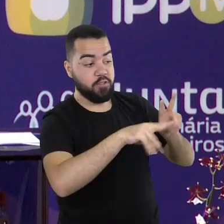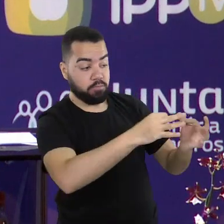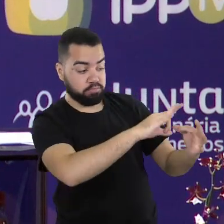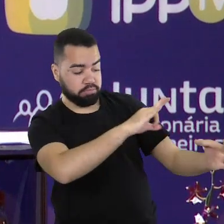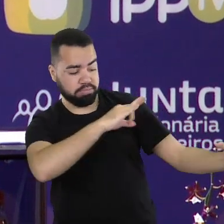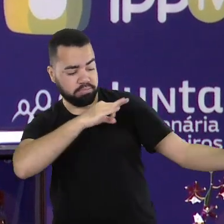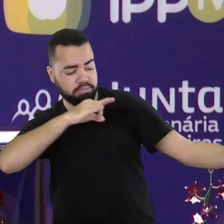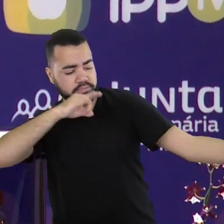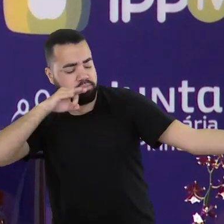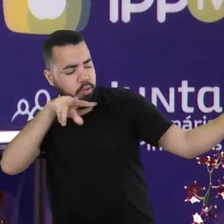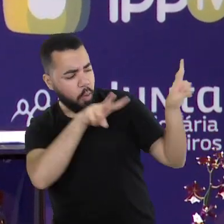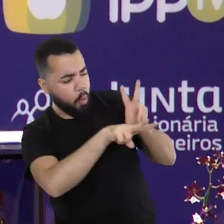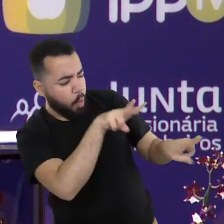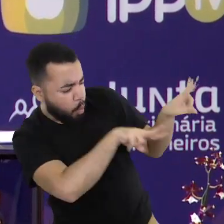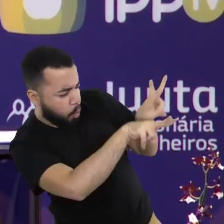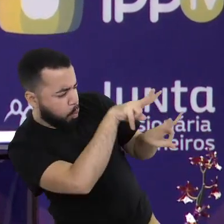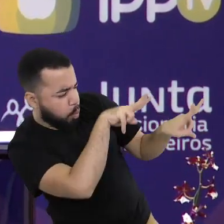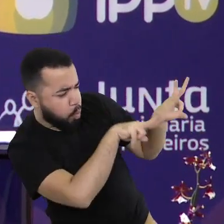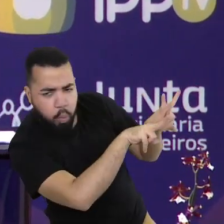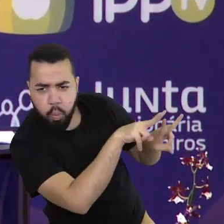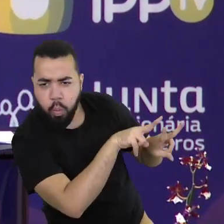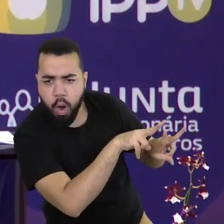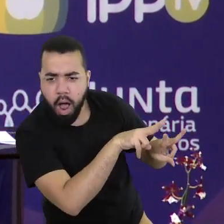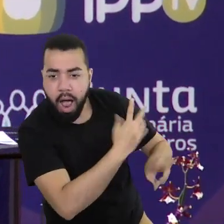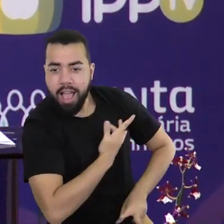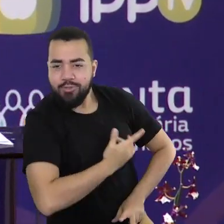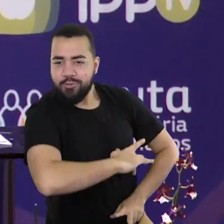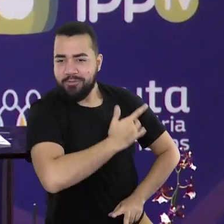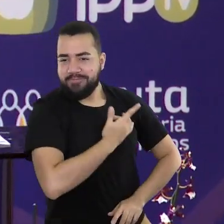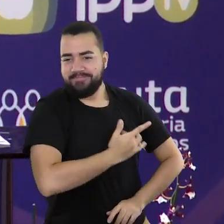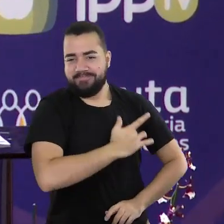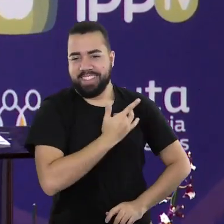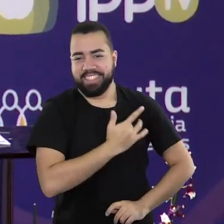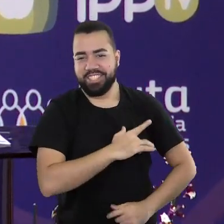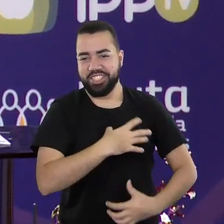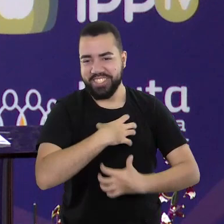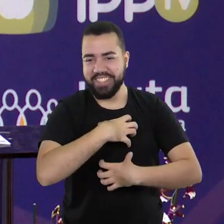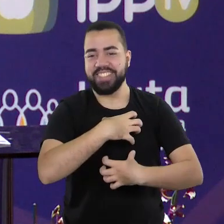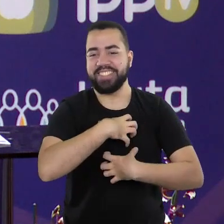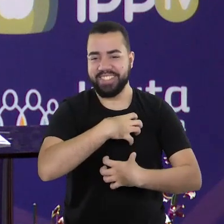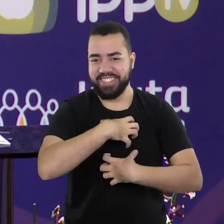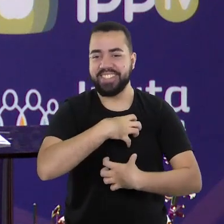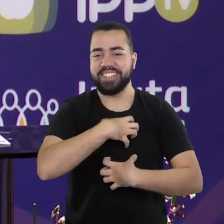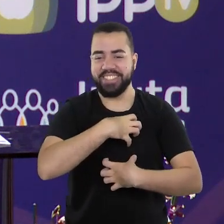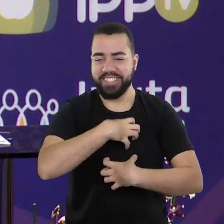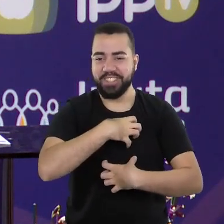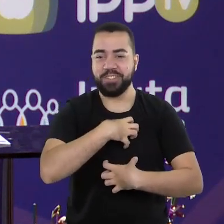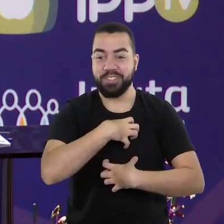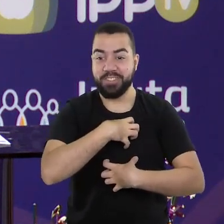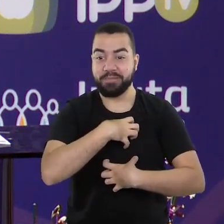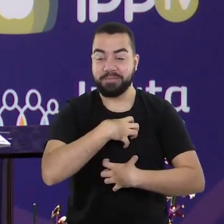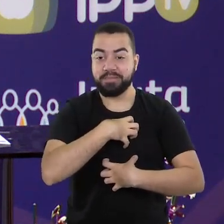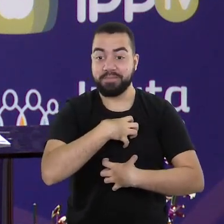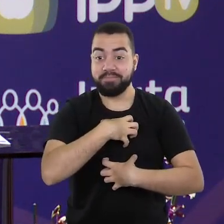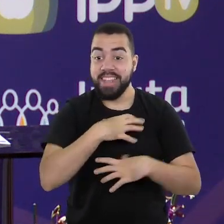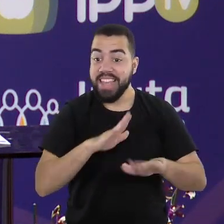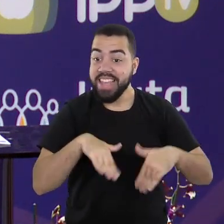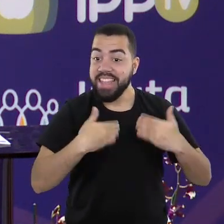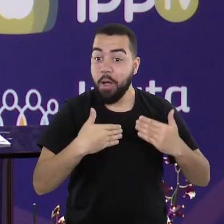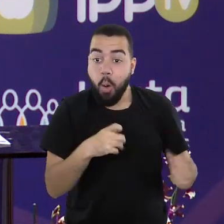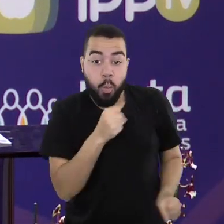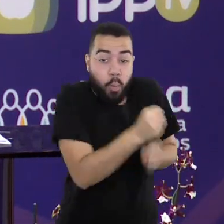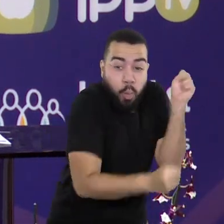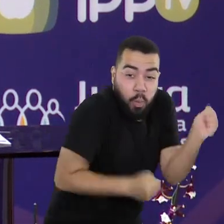quando o pai o vê, ele é tomado por compaixão. E a compaixão o leva